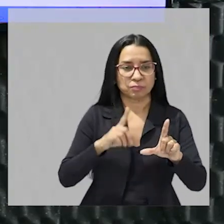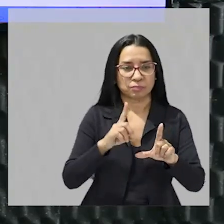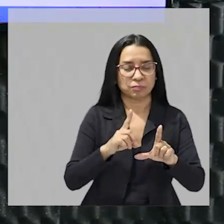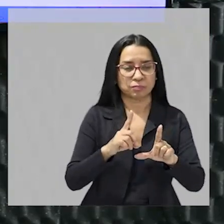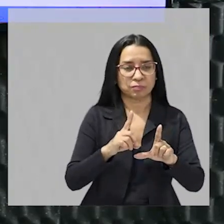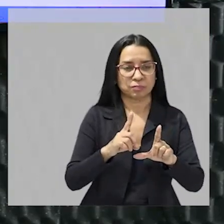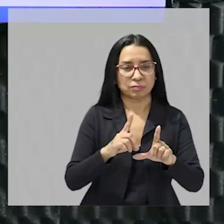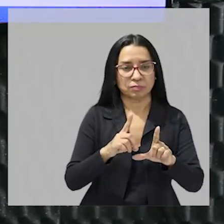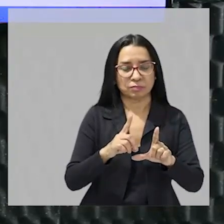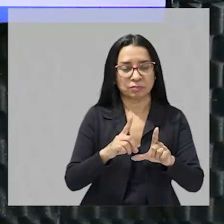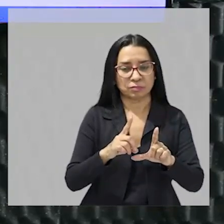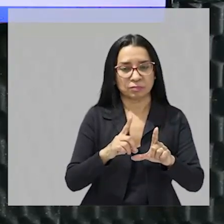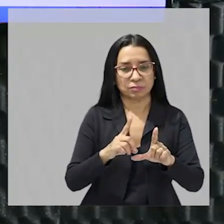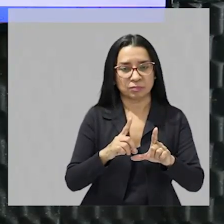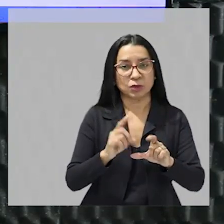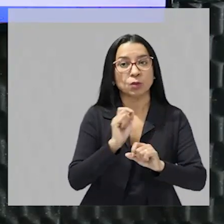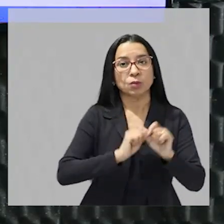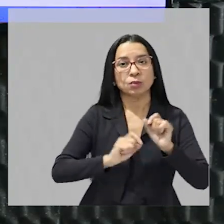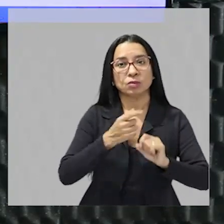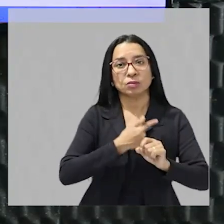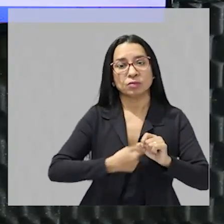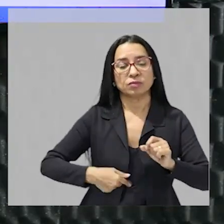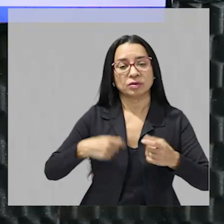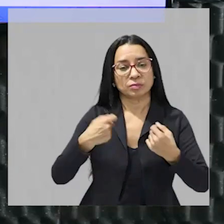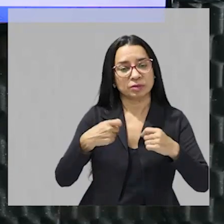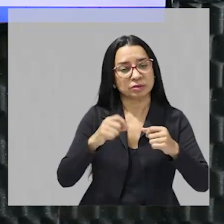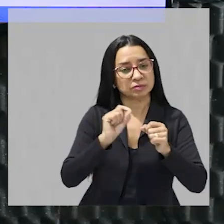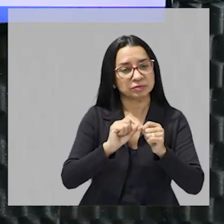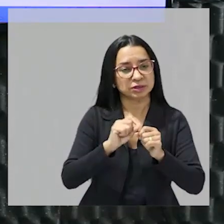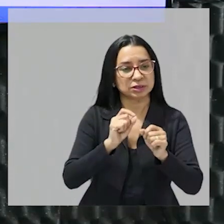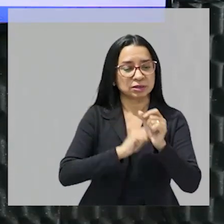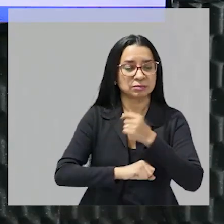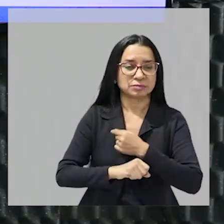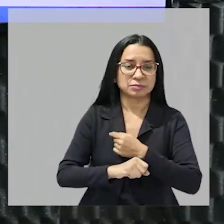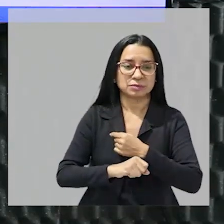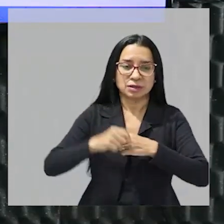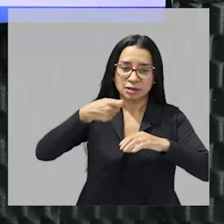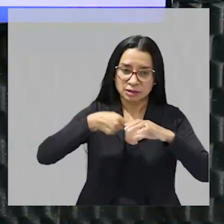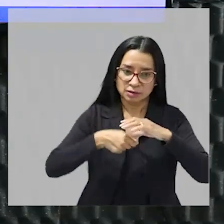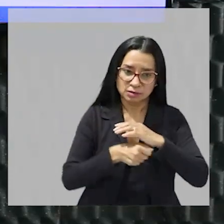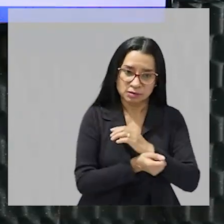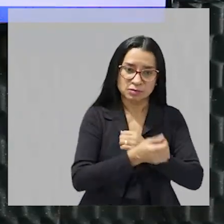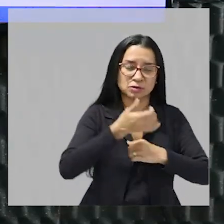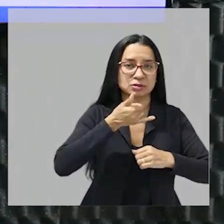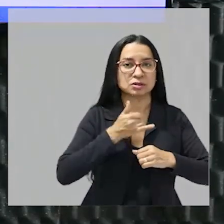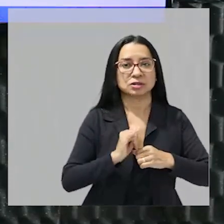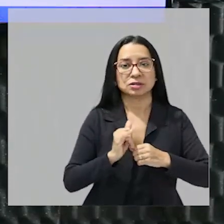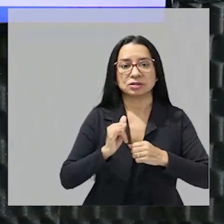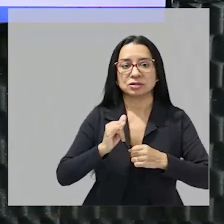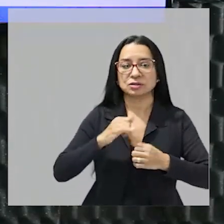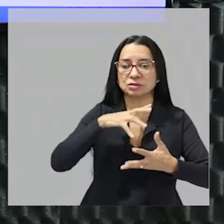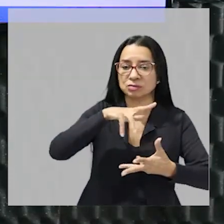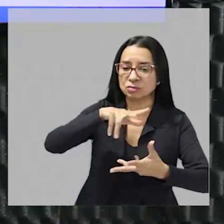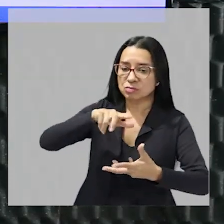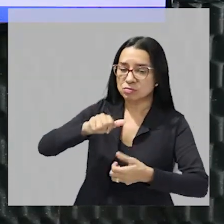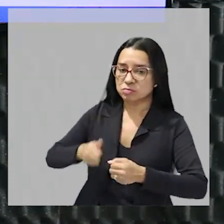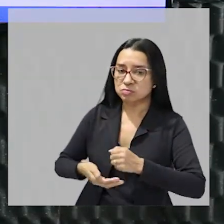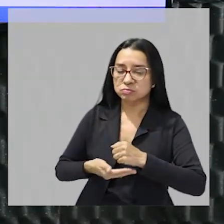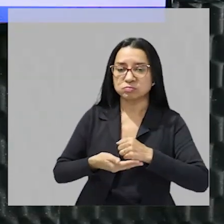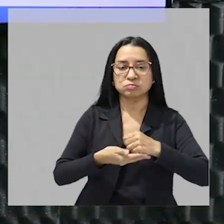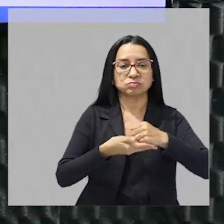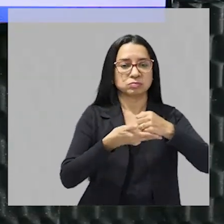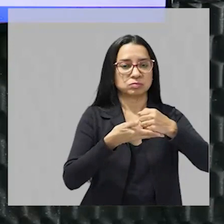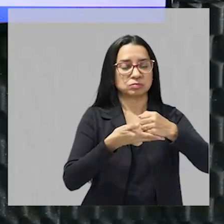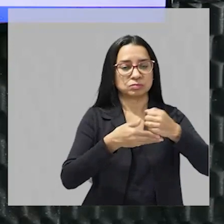vai estar relacionada aqui. O que o governo precisa fazer? Investir em energias sustentáveis, energias limpas. Me dá um exemplo, Marcos.